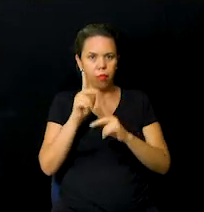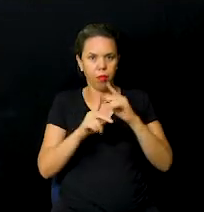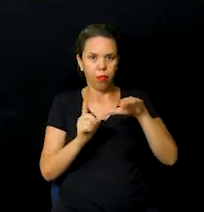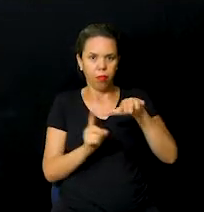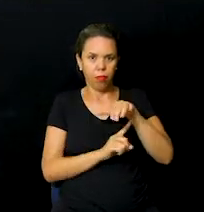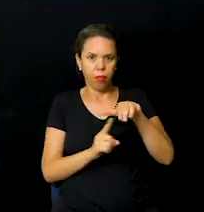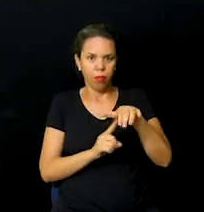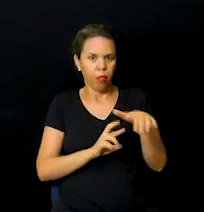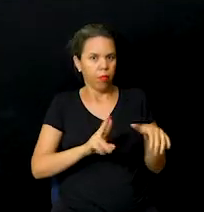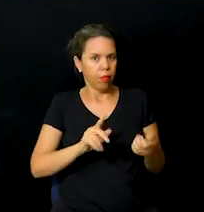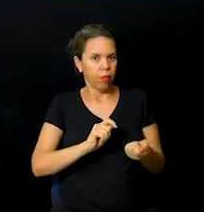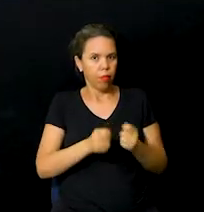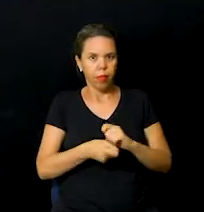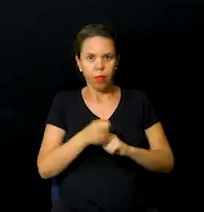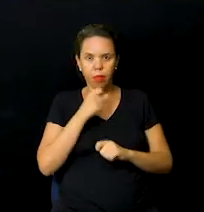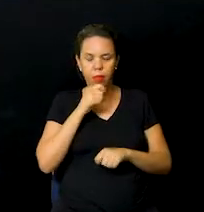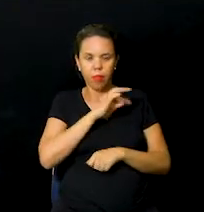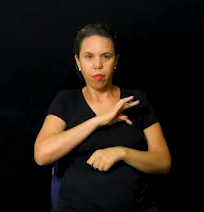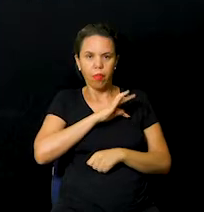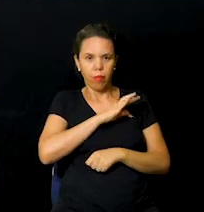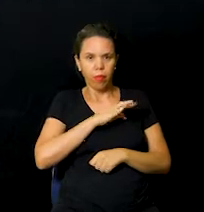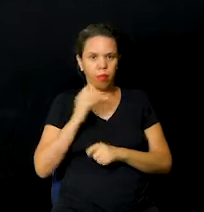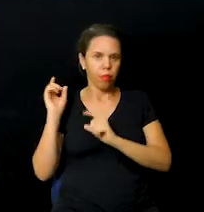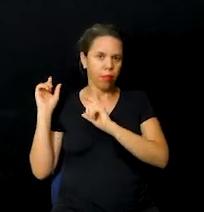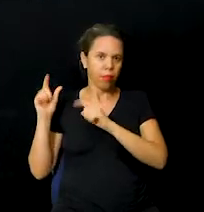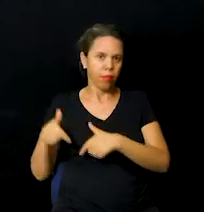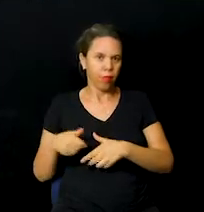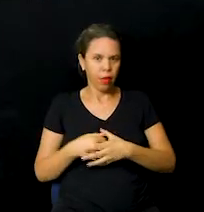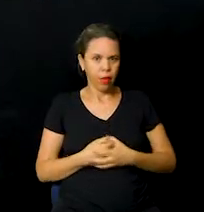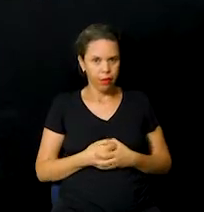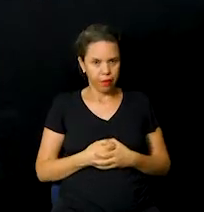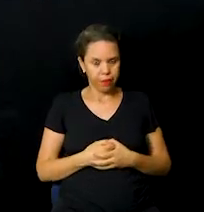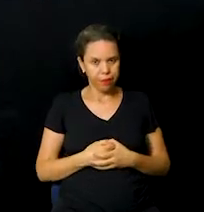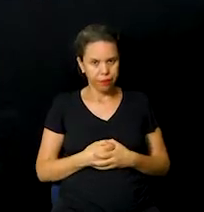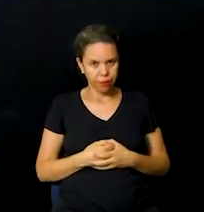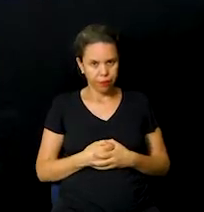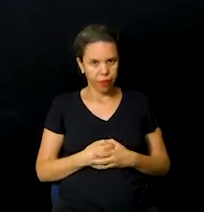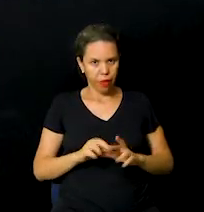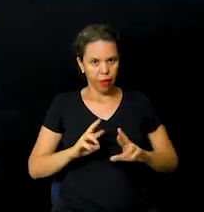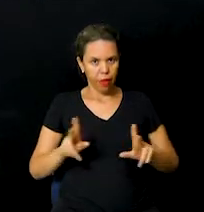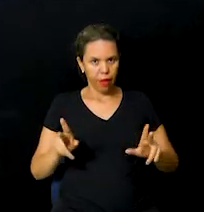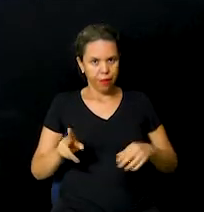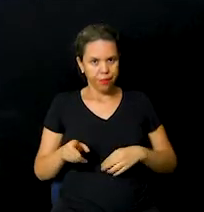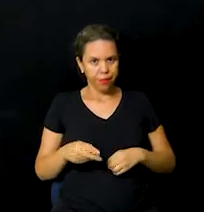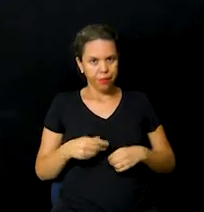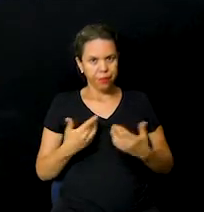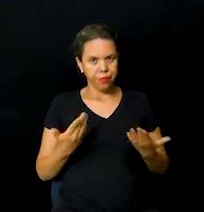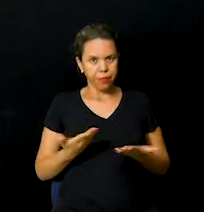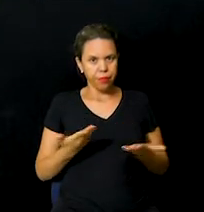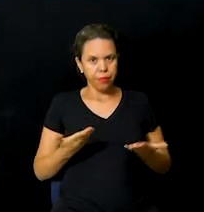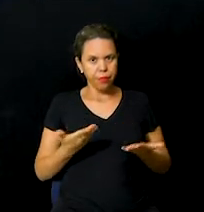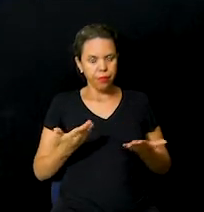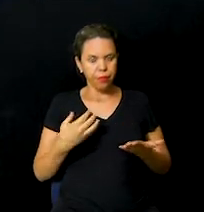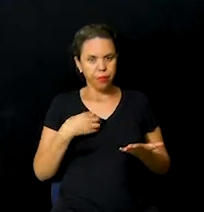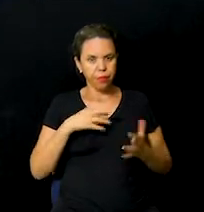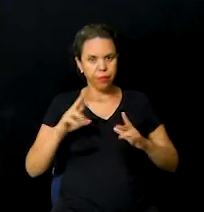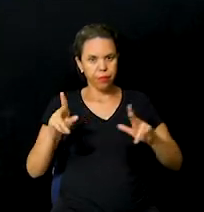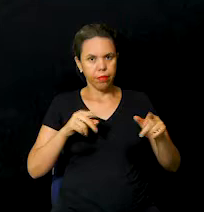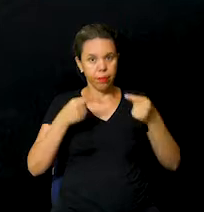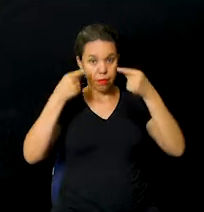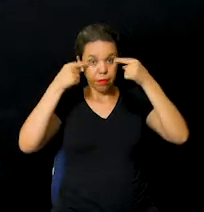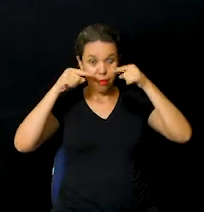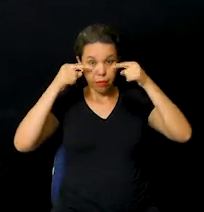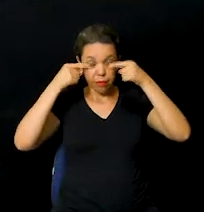as clientes que não se adaptaram à técnica tradicional. Ele é totalmente diferente, desde os tipos